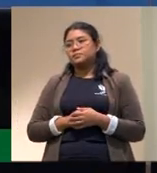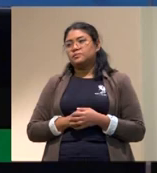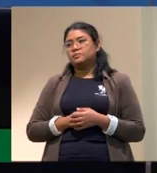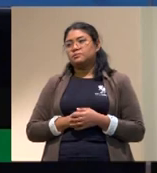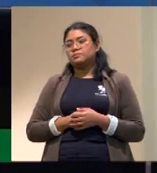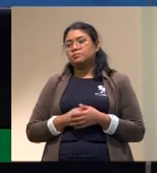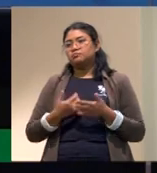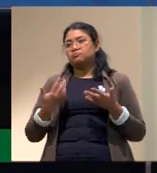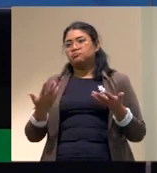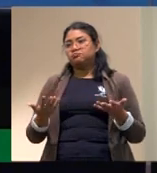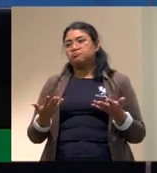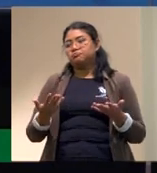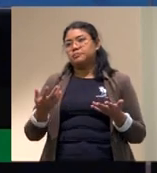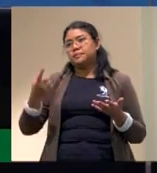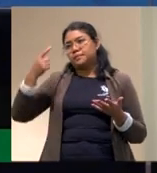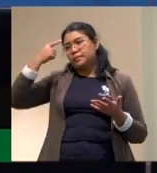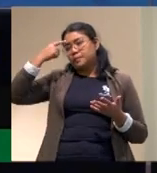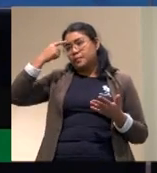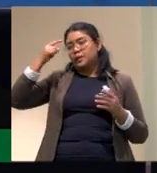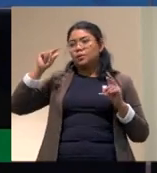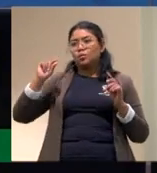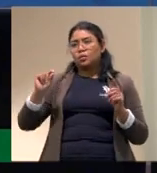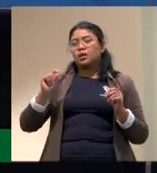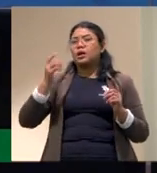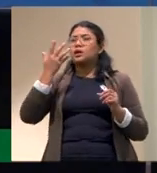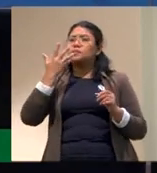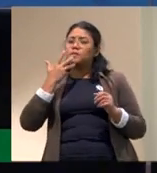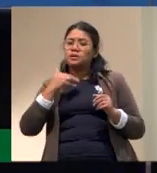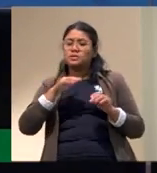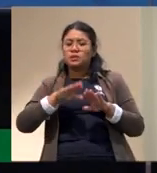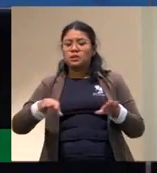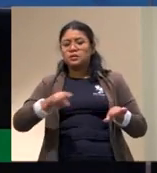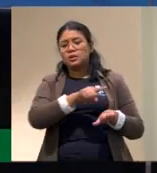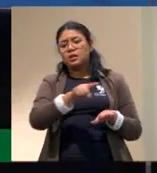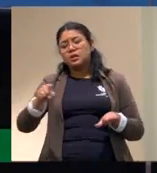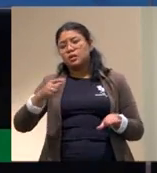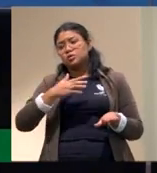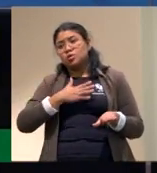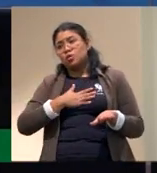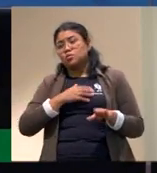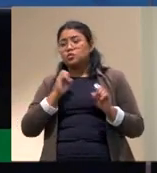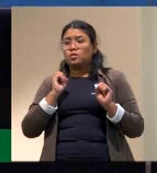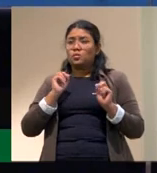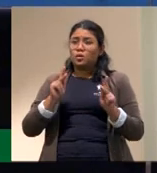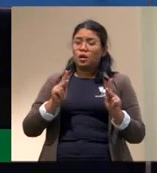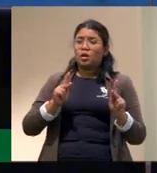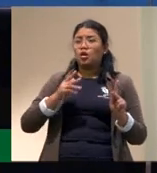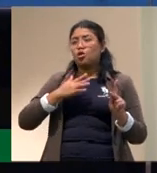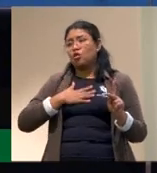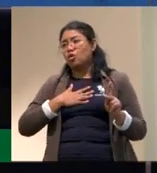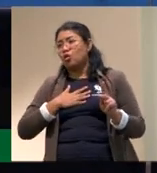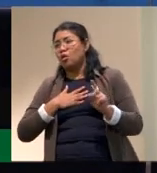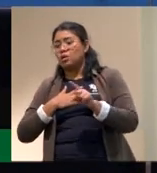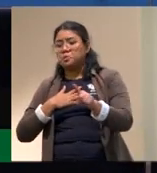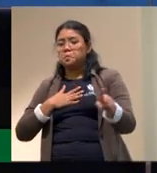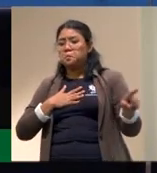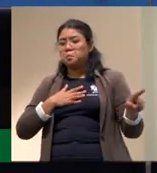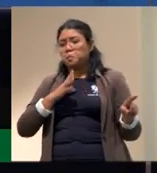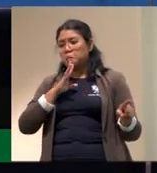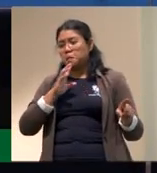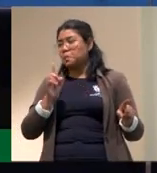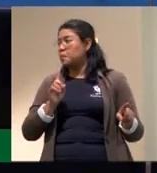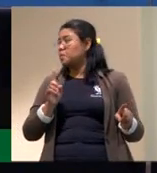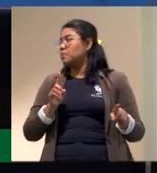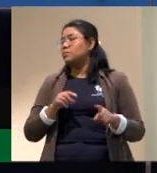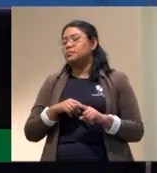ficar naquela ideia de fazer o que as crianças... Elas gostam de fazer isso. Bom, mas as crianças gostam de fazer aquilo que elas já conhecem,